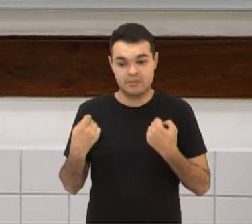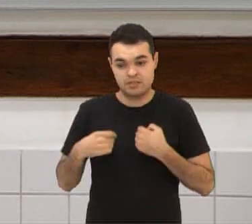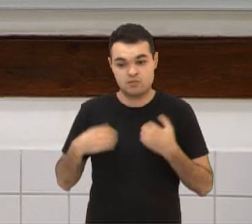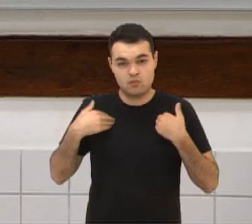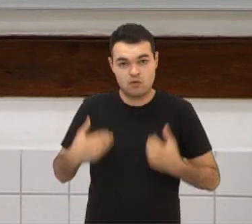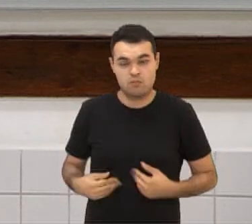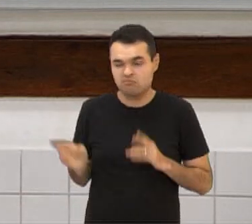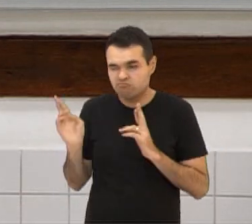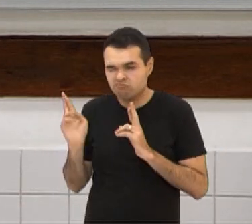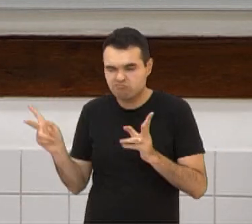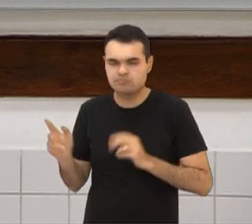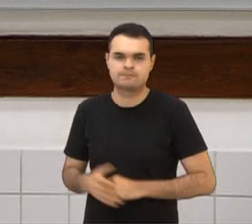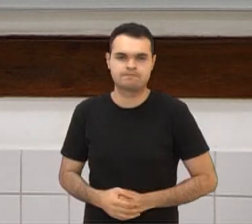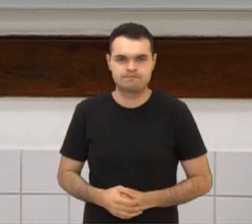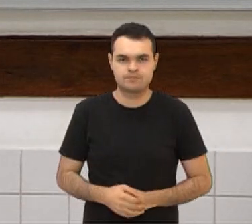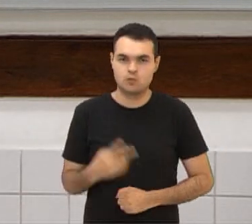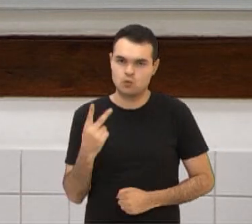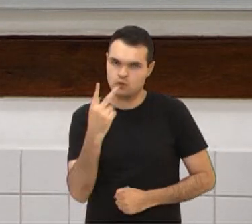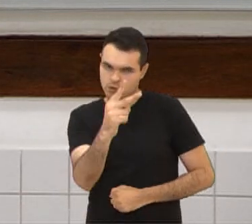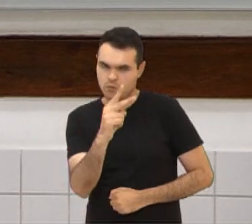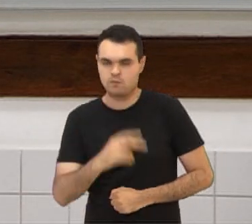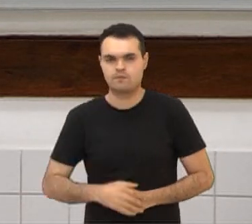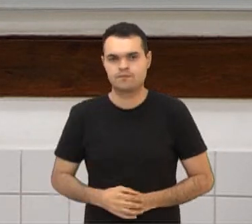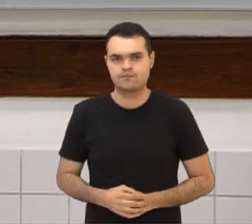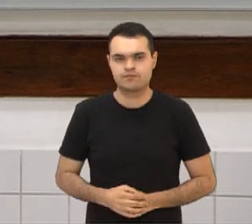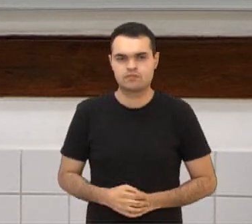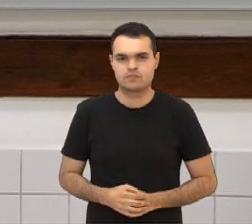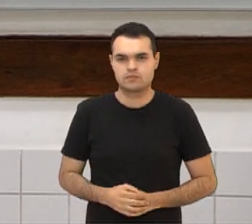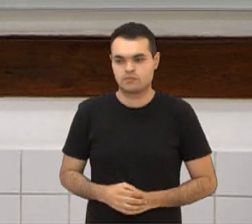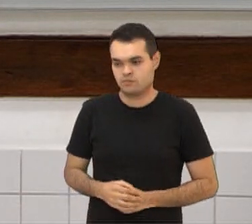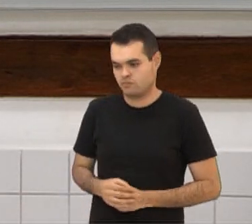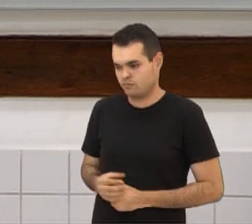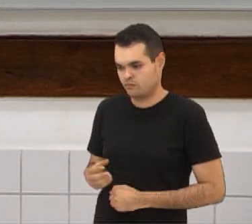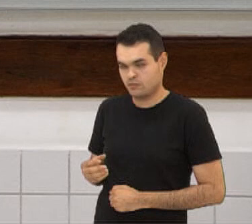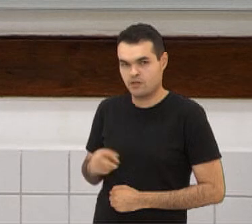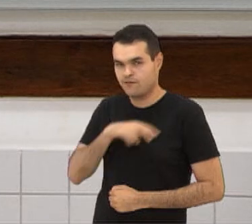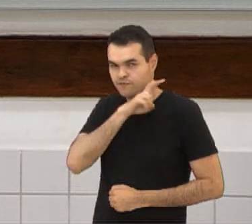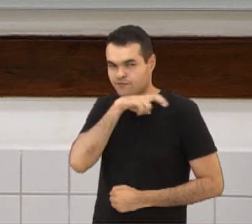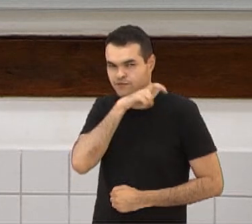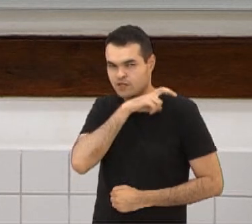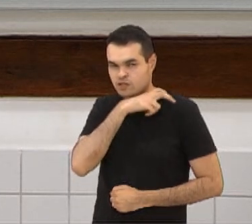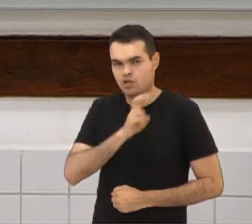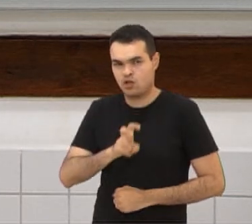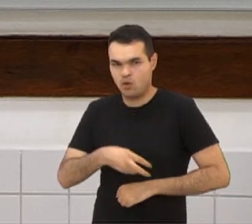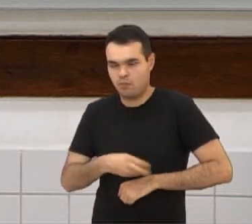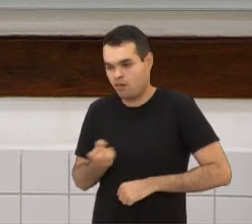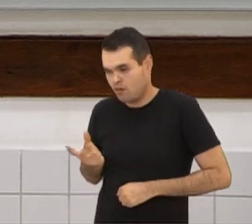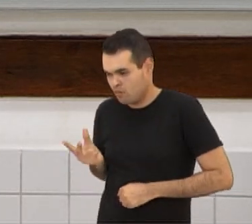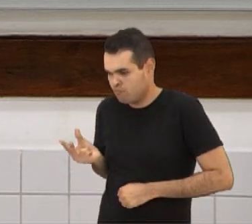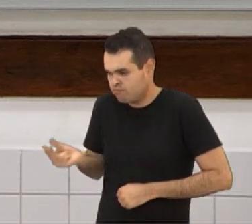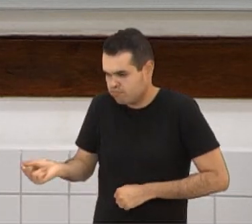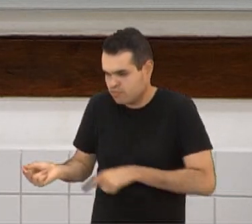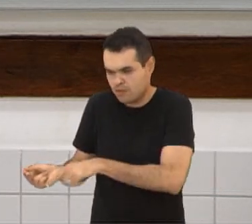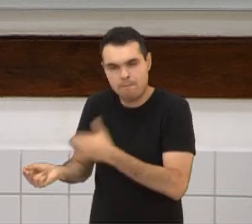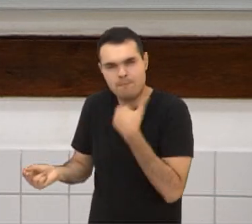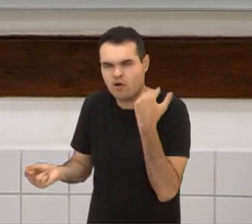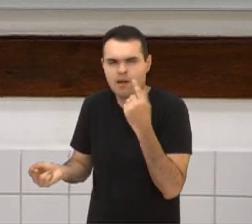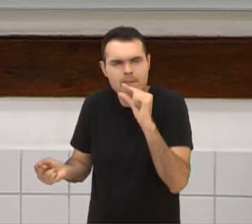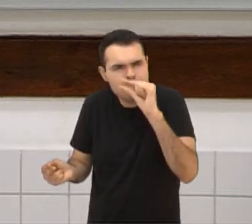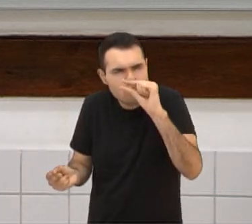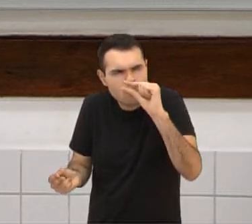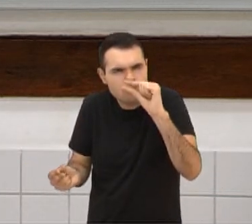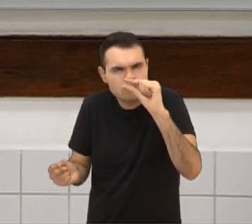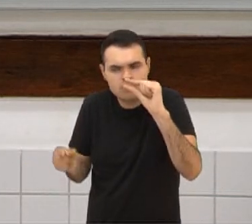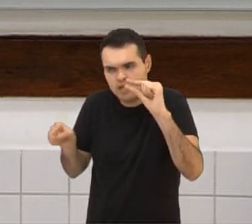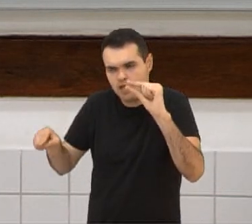organismo diferente do seu, né? Tá ali, colocou o veneno da cobra no cavalo. O cavalo não vai morrer, porque é uma quantidade pequena, ele é mais